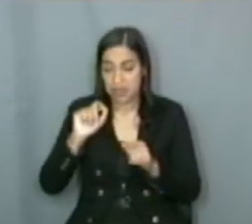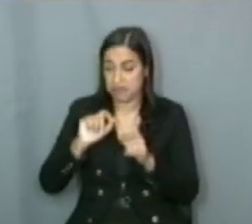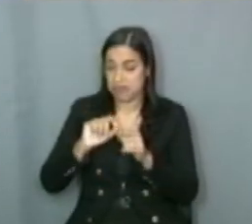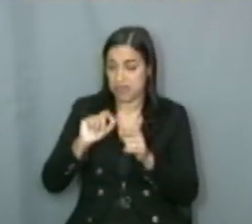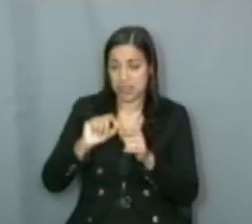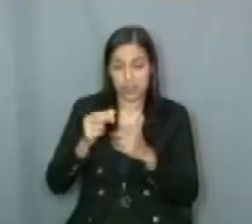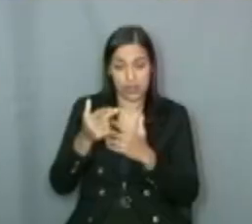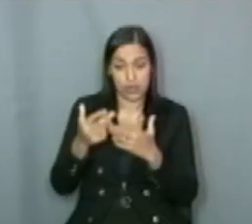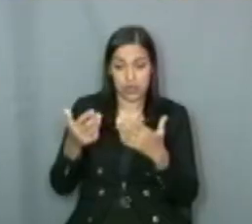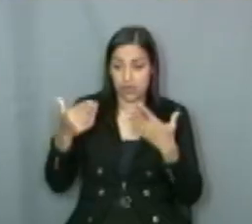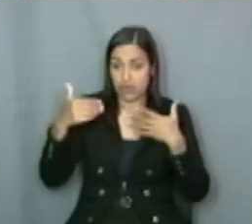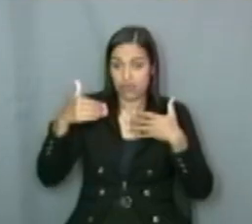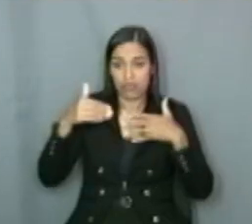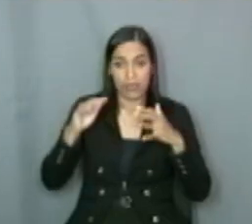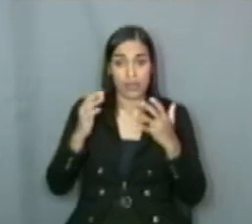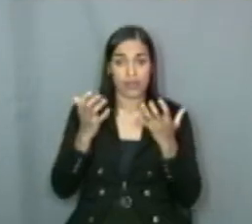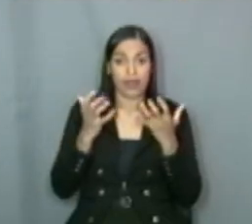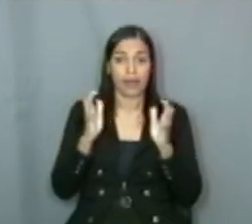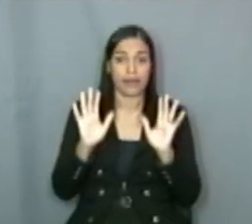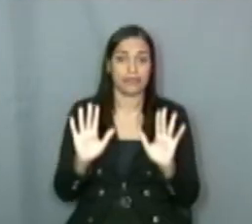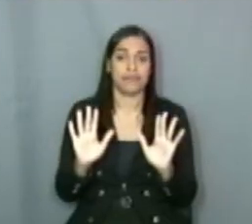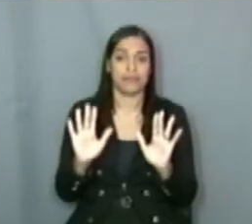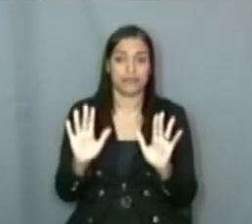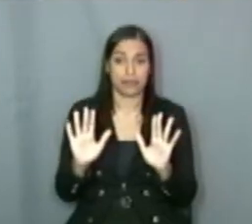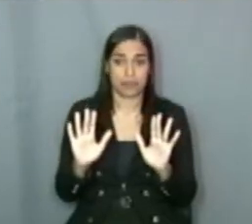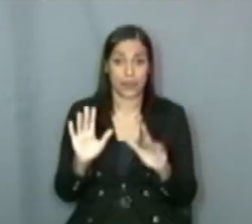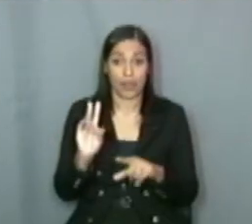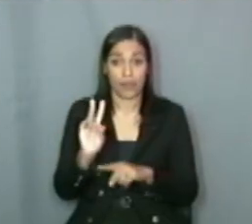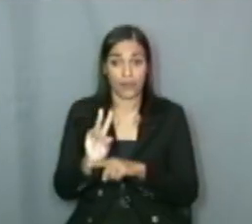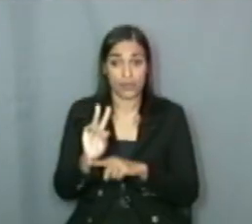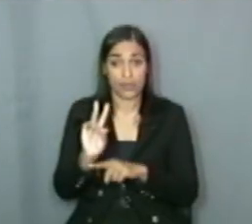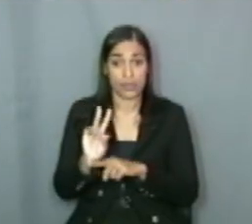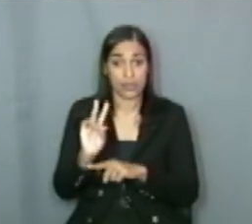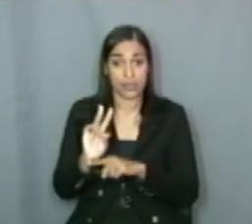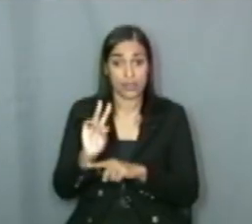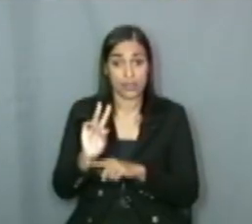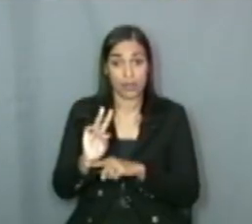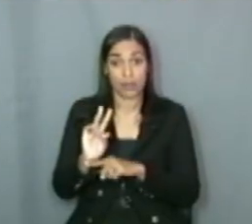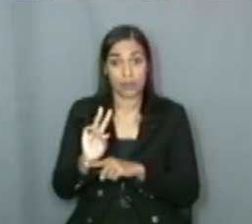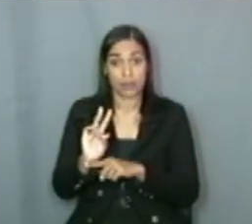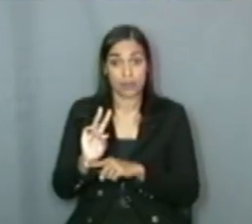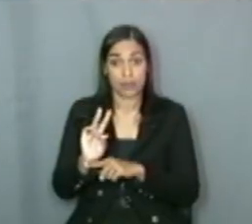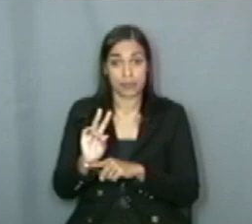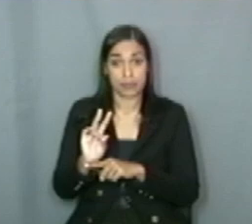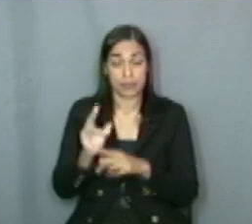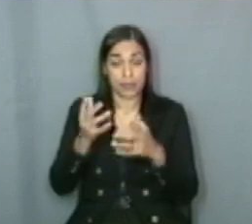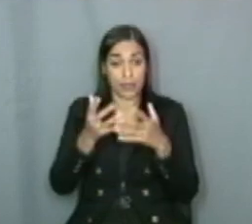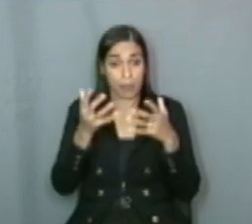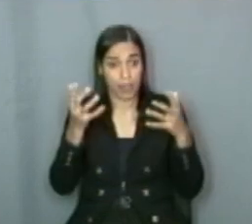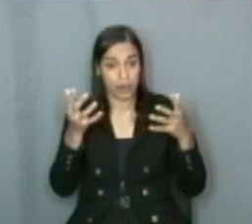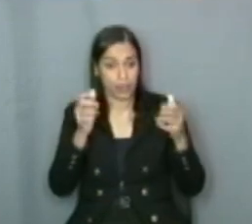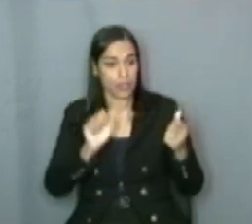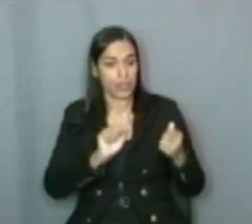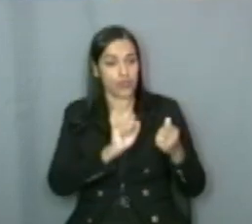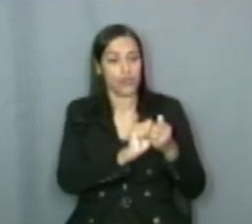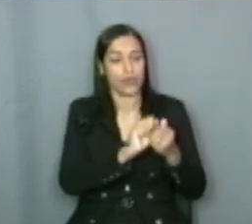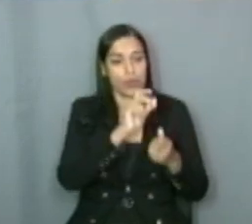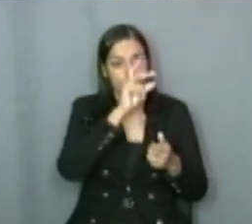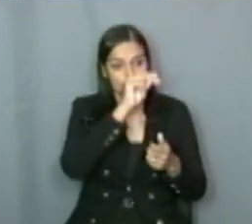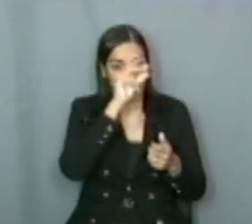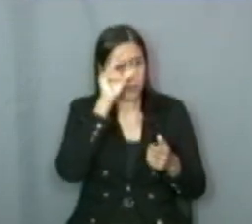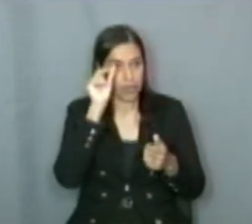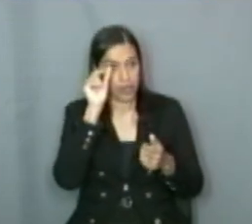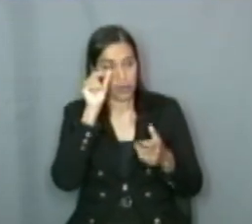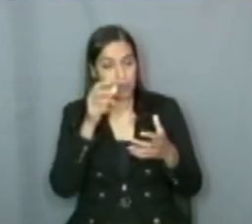Porque o poder fiscalizador A maioria está com o prefeito.